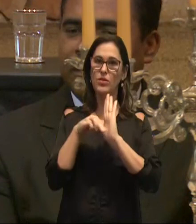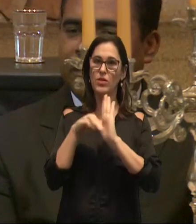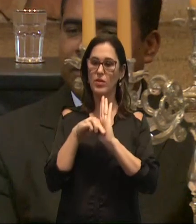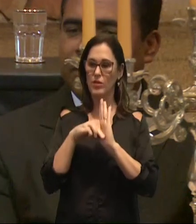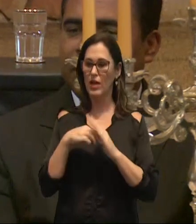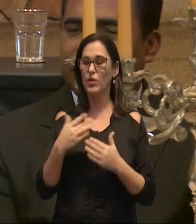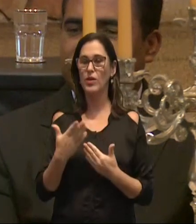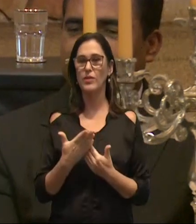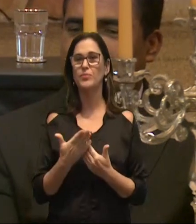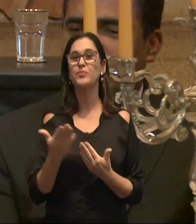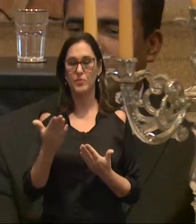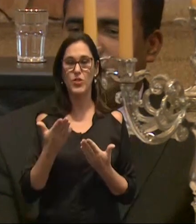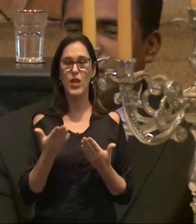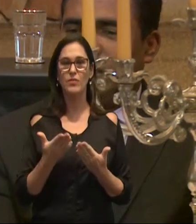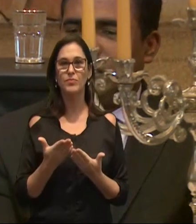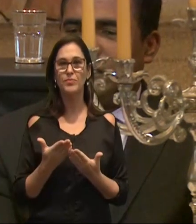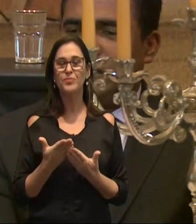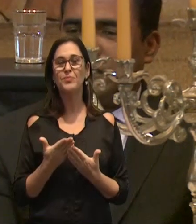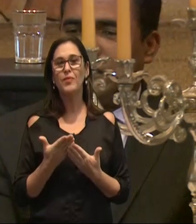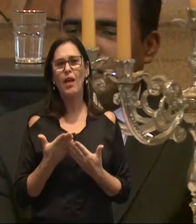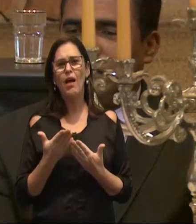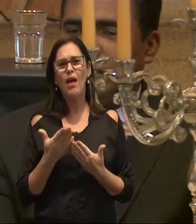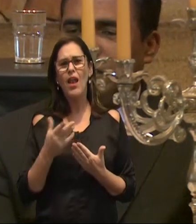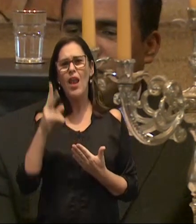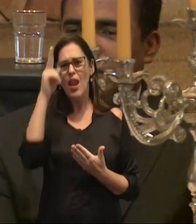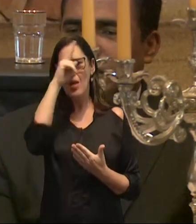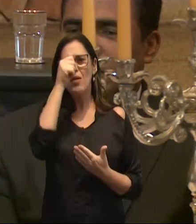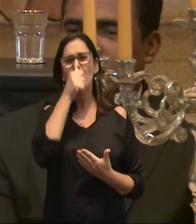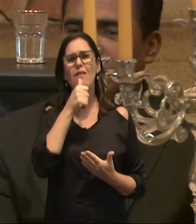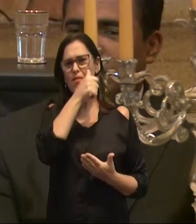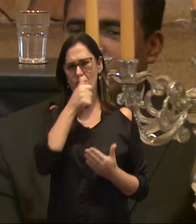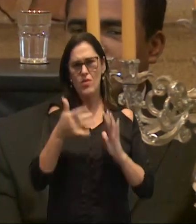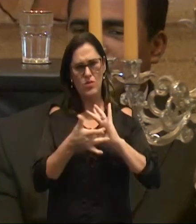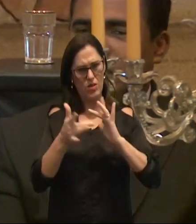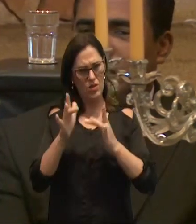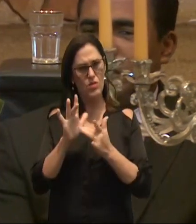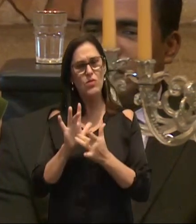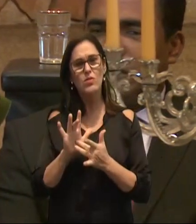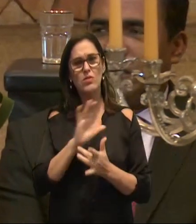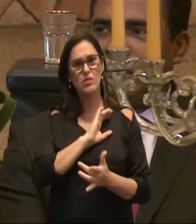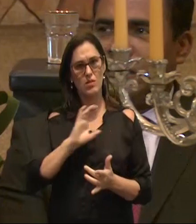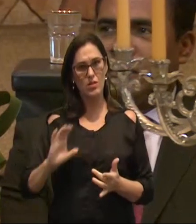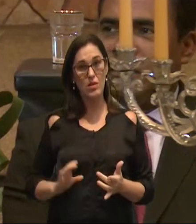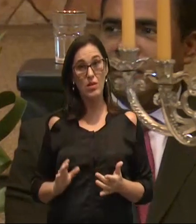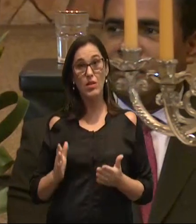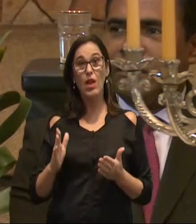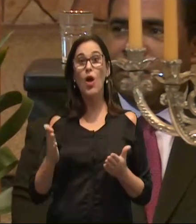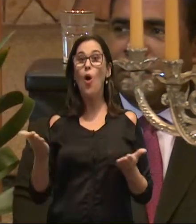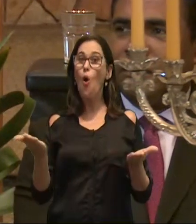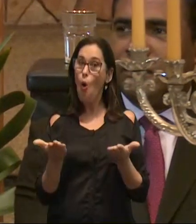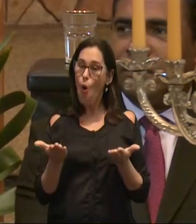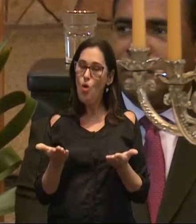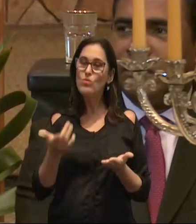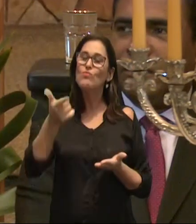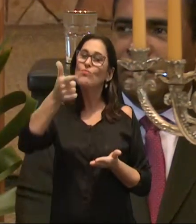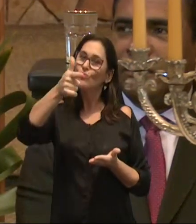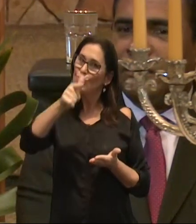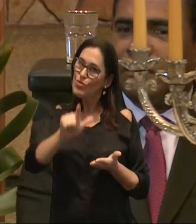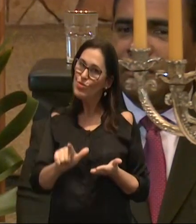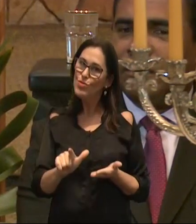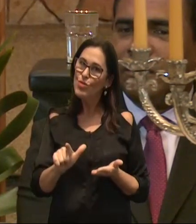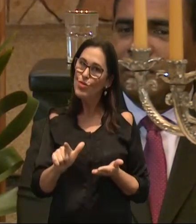memorial, que nos lembra da morte e o sacrifício do Senhor Jesus Cristo. E hoje nós queremos, mais uma vez,